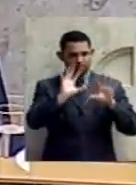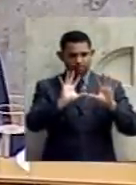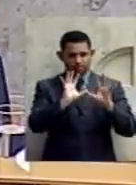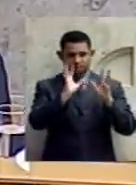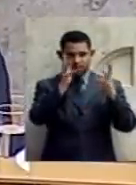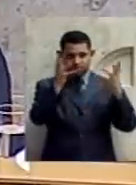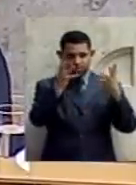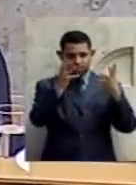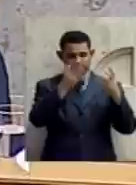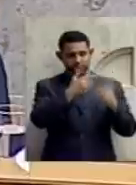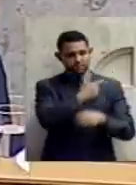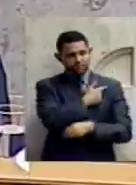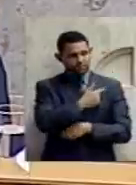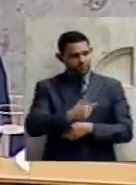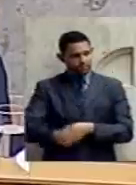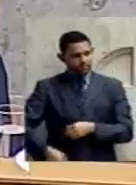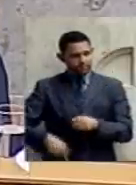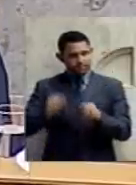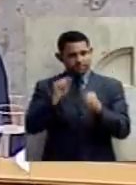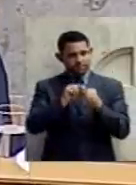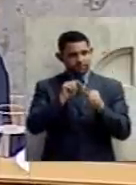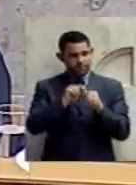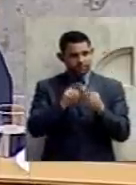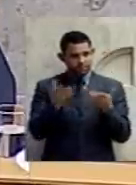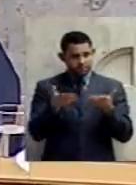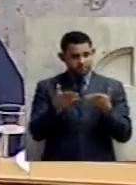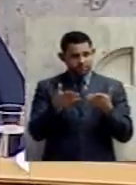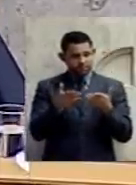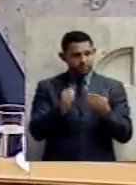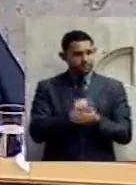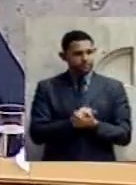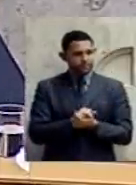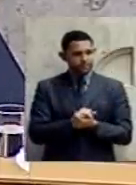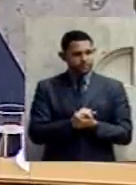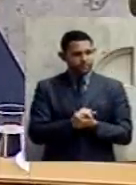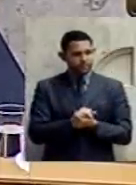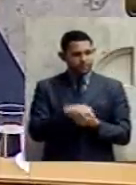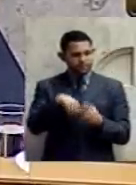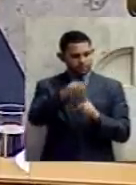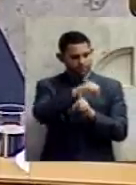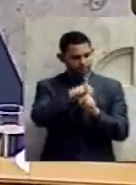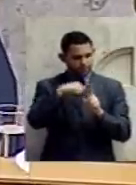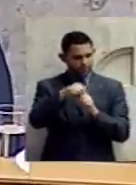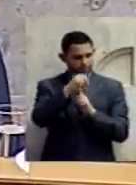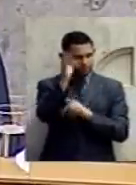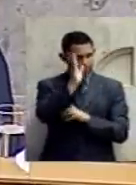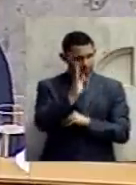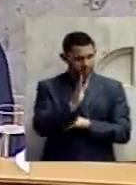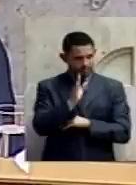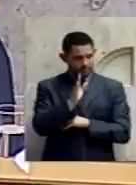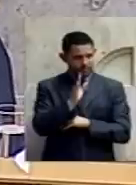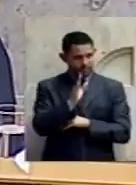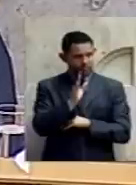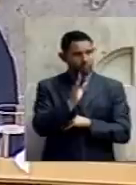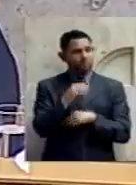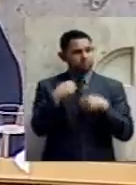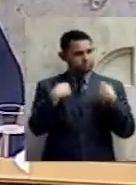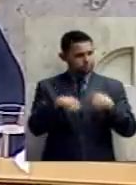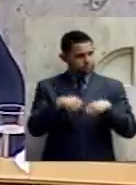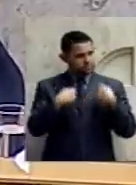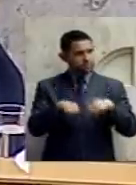a República e se fazendo credor da reverência da sociedade brasileira. É